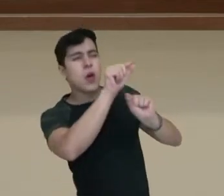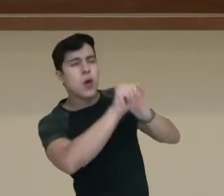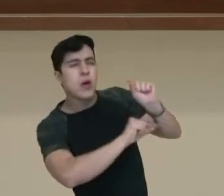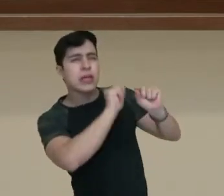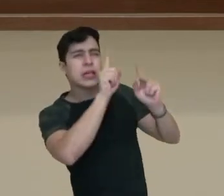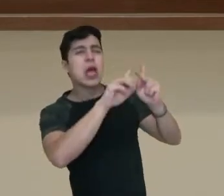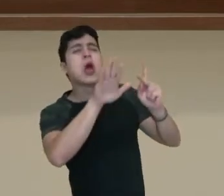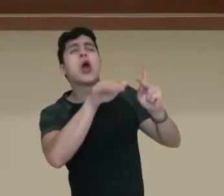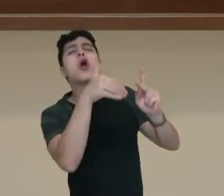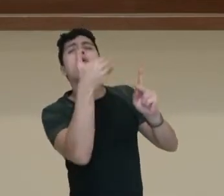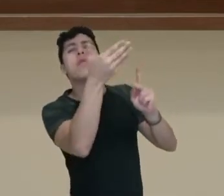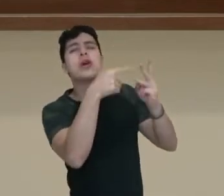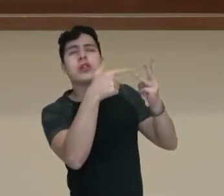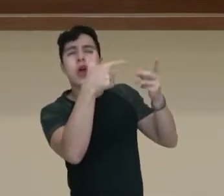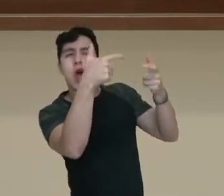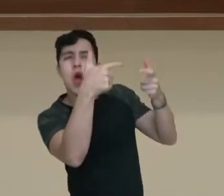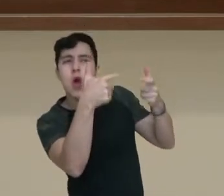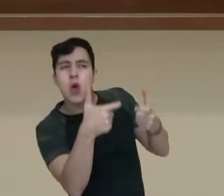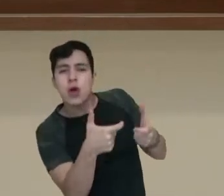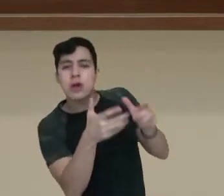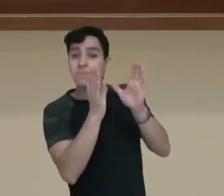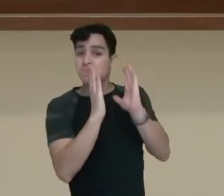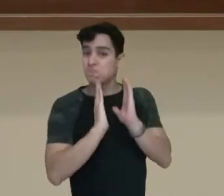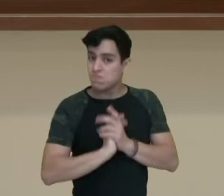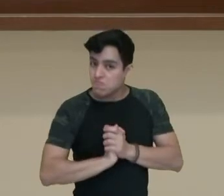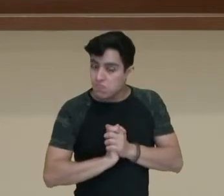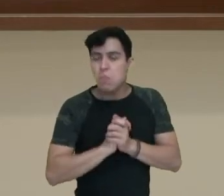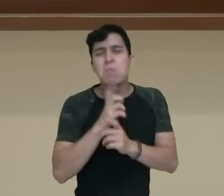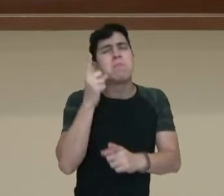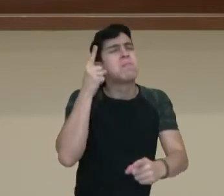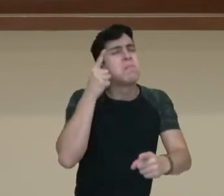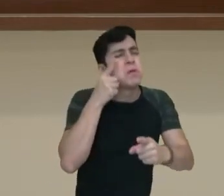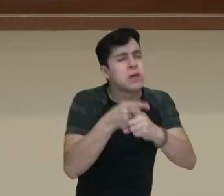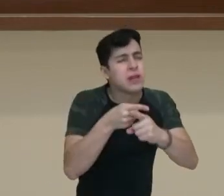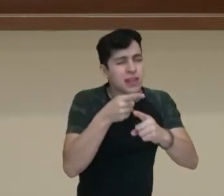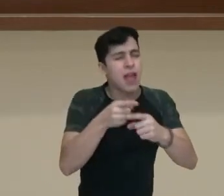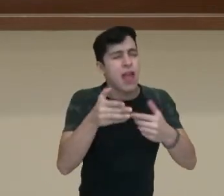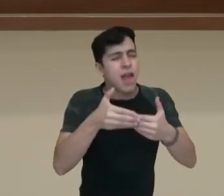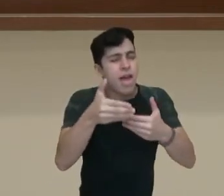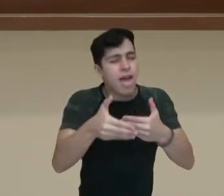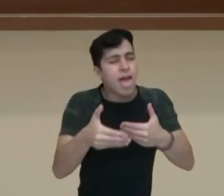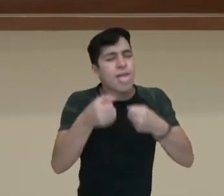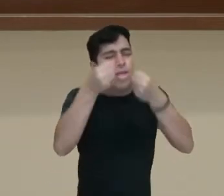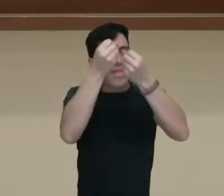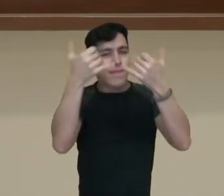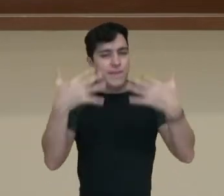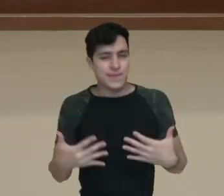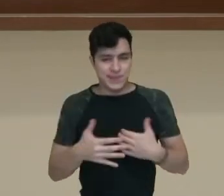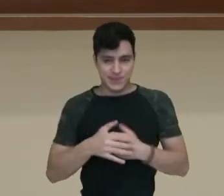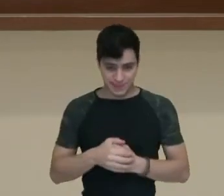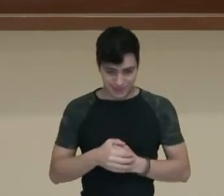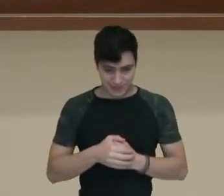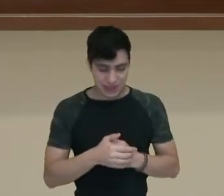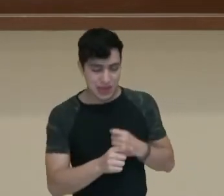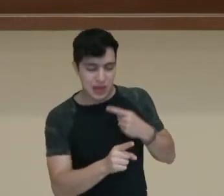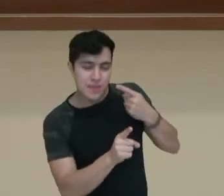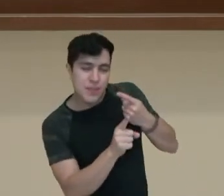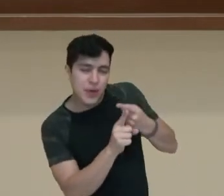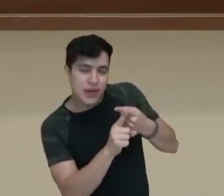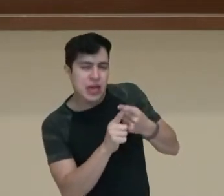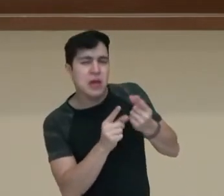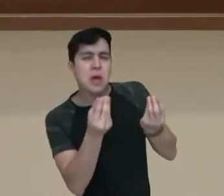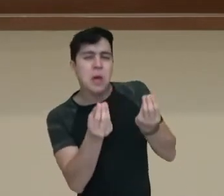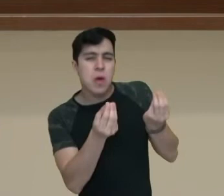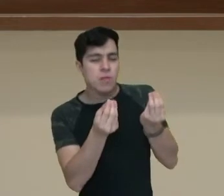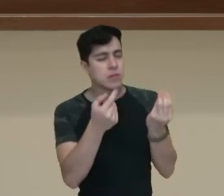que, quando, onde. Temos um porquê também, que vai ser visto depois. O porquê vai ser visto